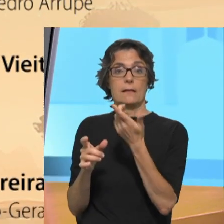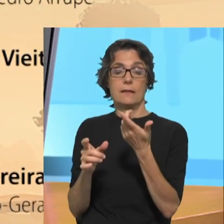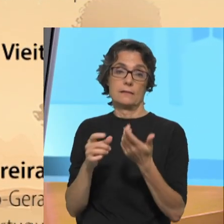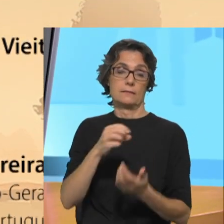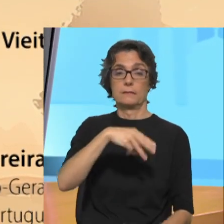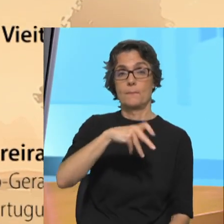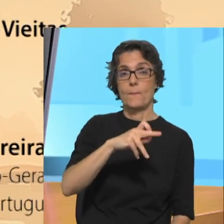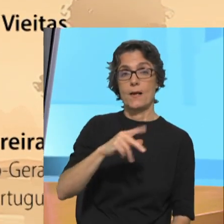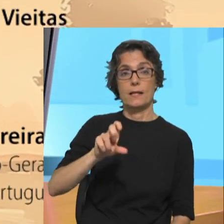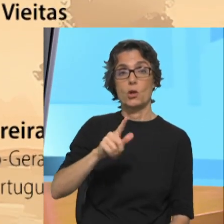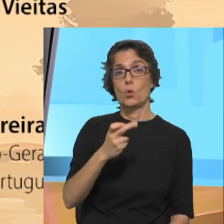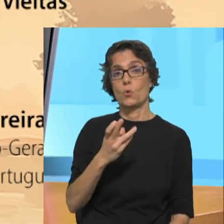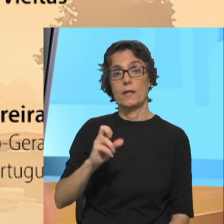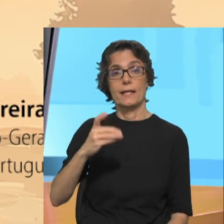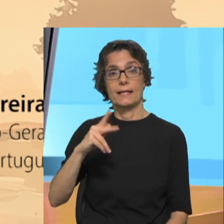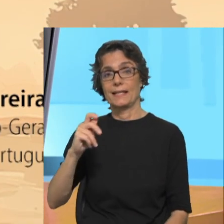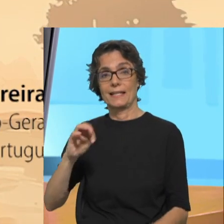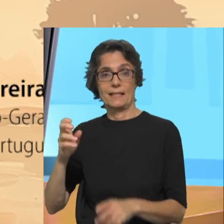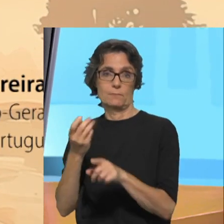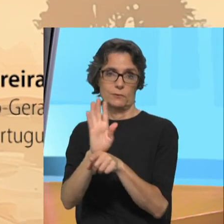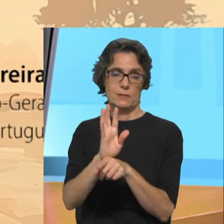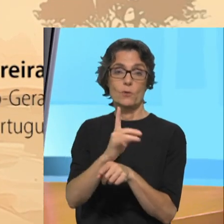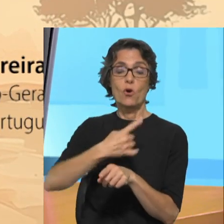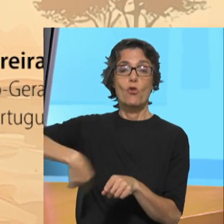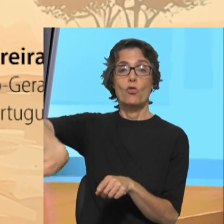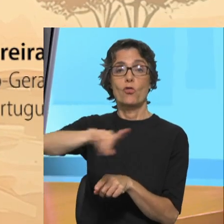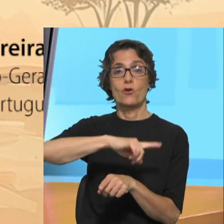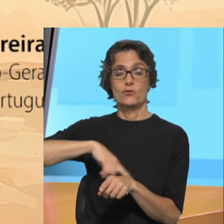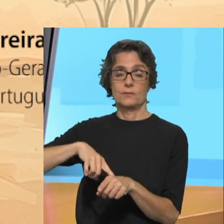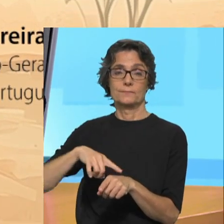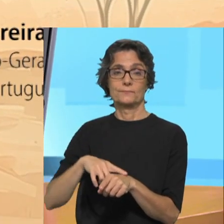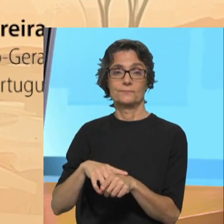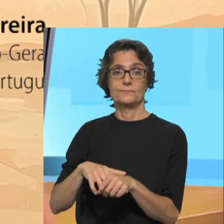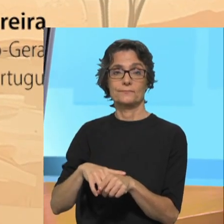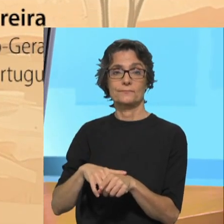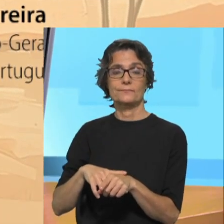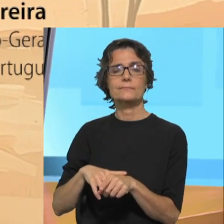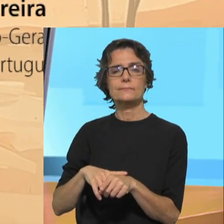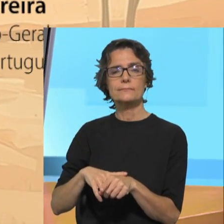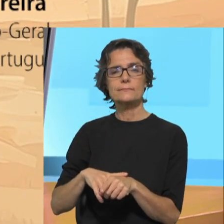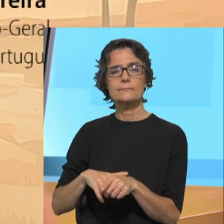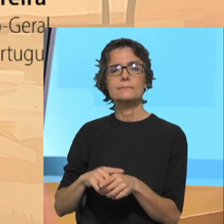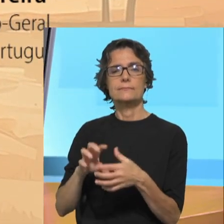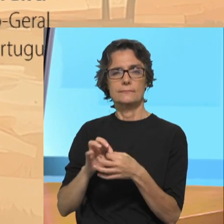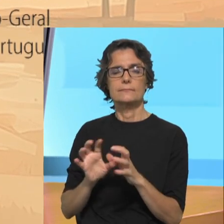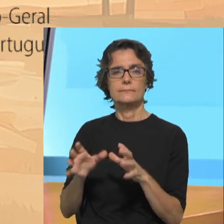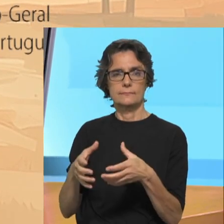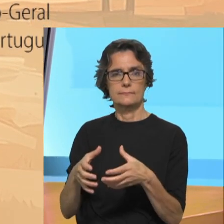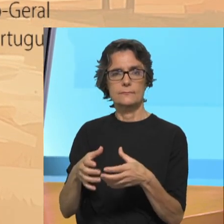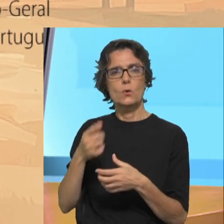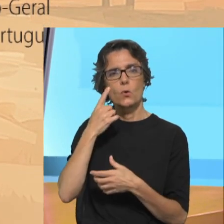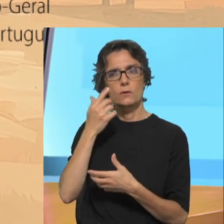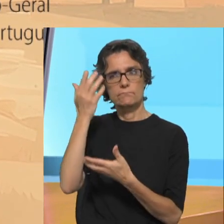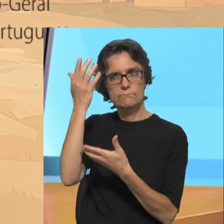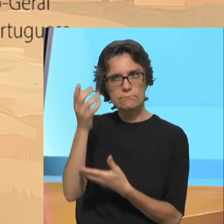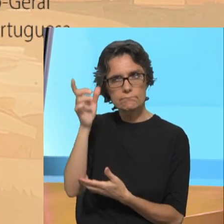King, o que seja. Por isso, todos nós temos, aqueles que pertencemos a um grupo, temos esta identificação e reconhecemos um mérito para além